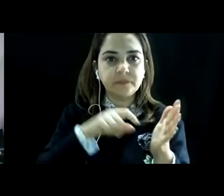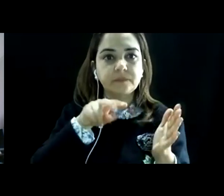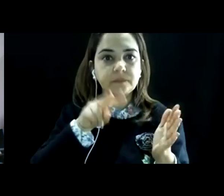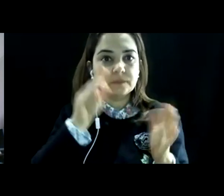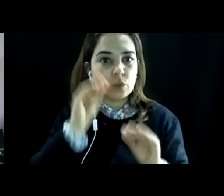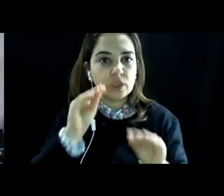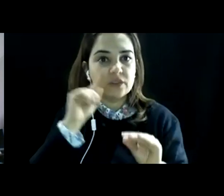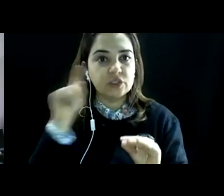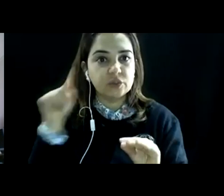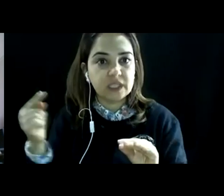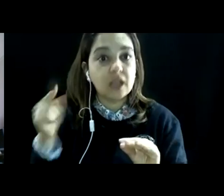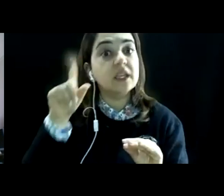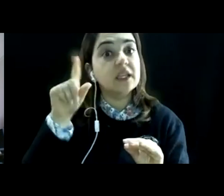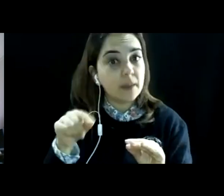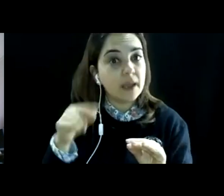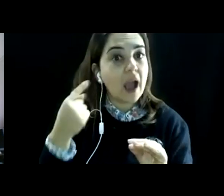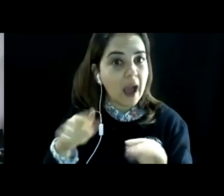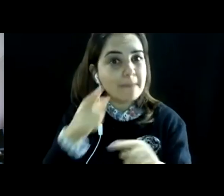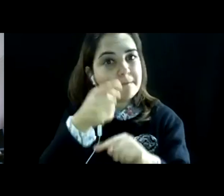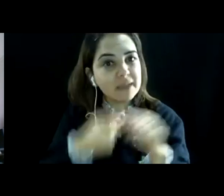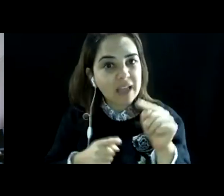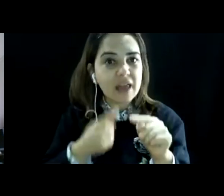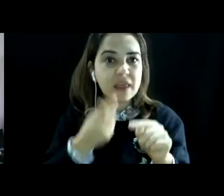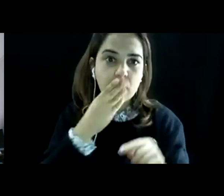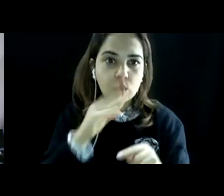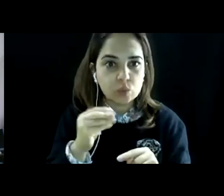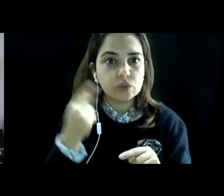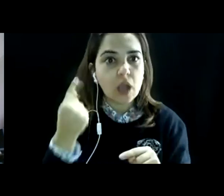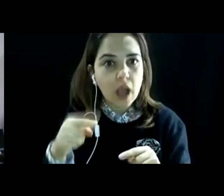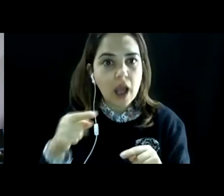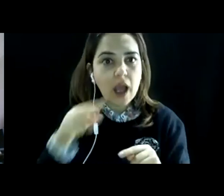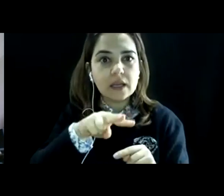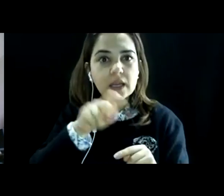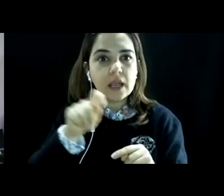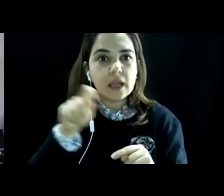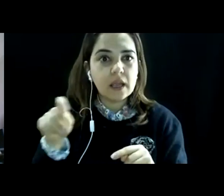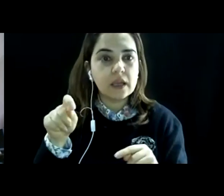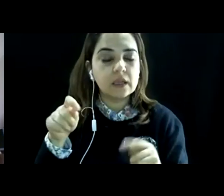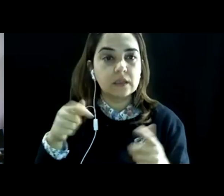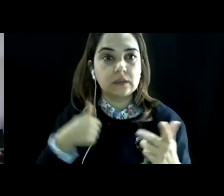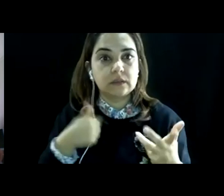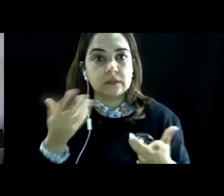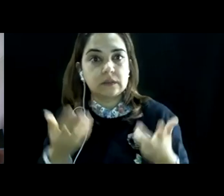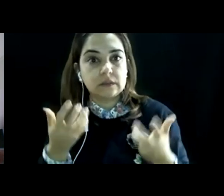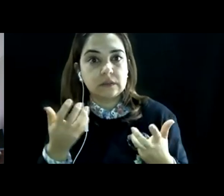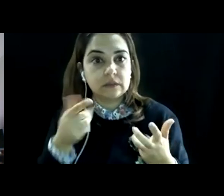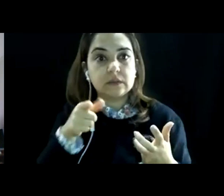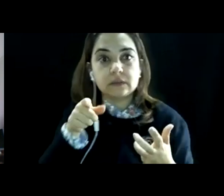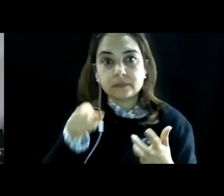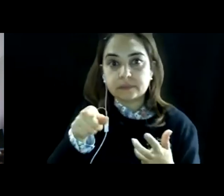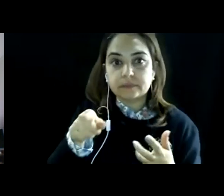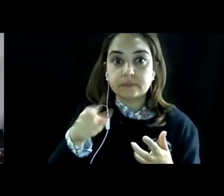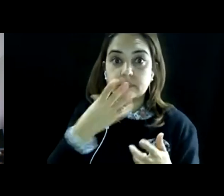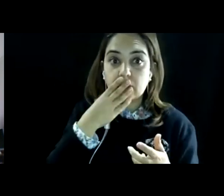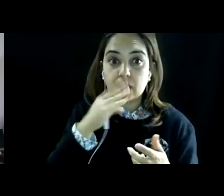e já tive conhecimento de turmas que em que metade dos alunos tinham necessidades educativas especiais. Olha, é óbvio que aqueles moços todos que lá estavam,